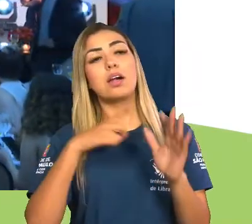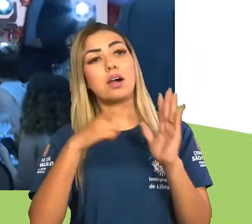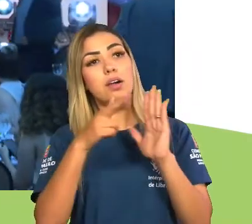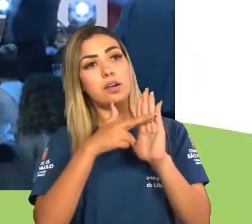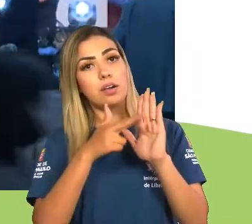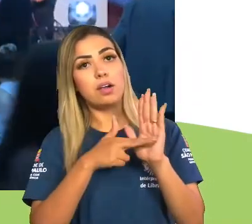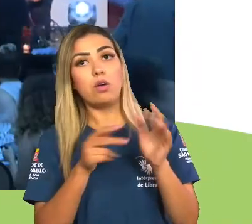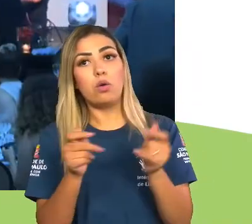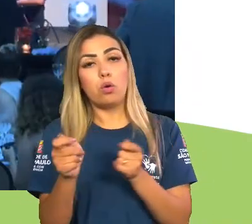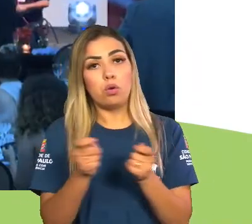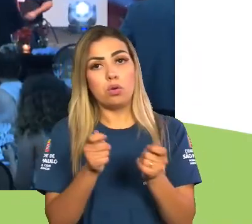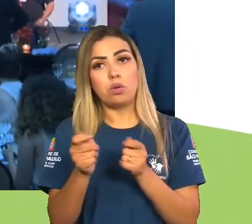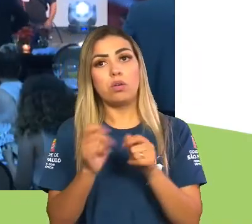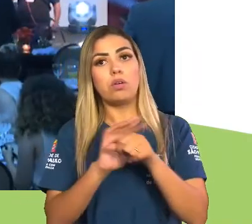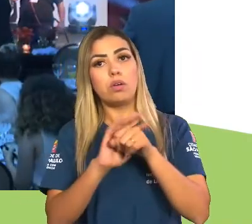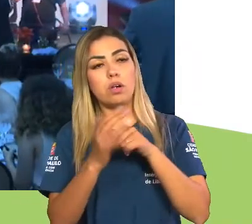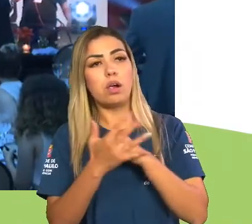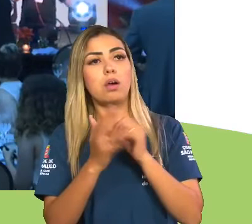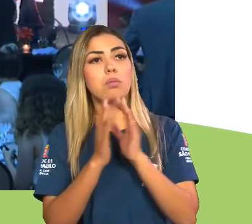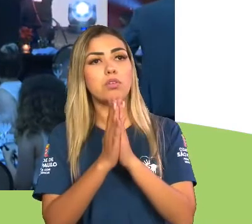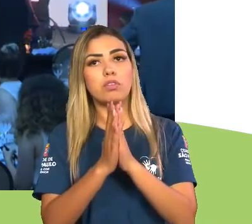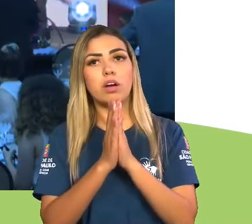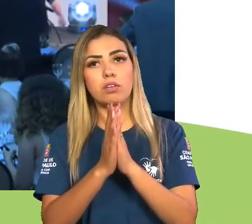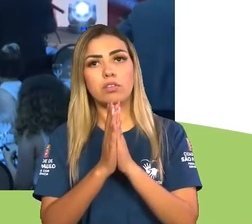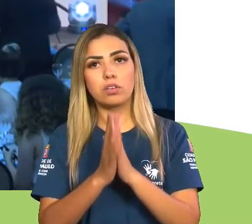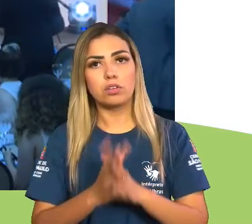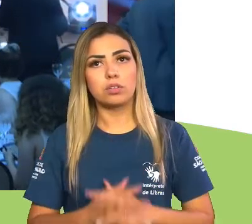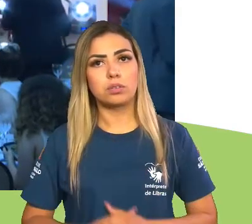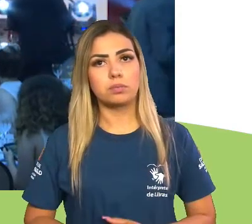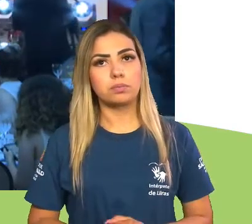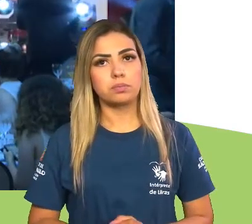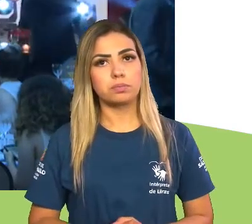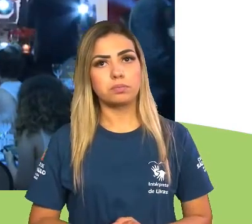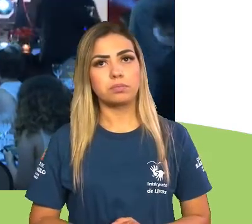controle da pandemia. Por favor, os nossos convidados.